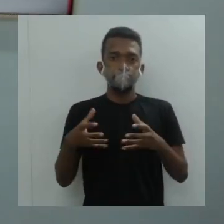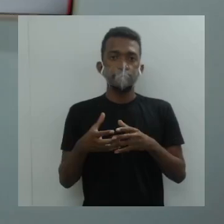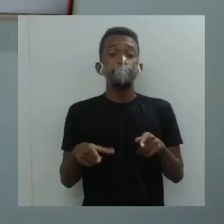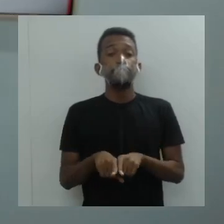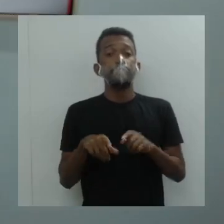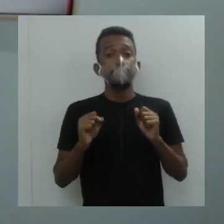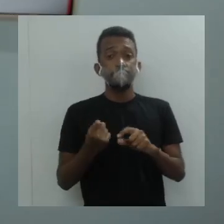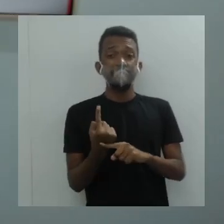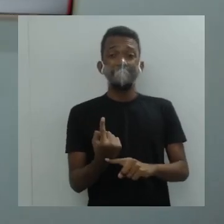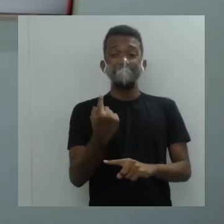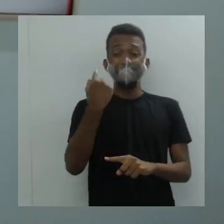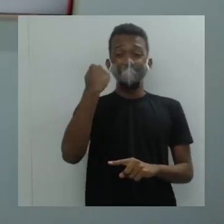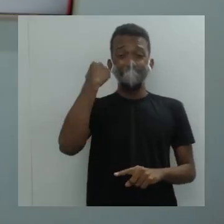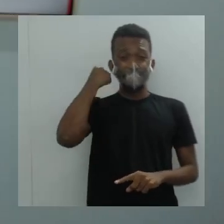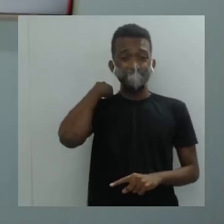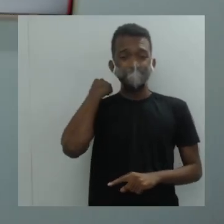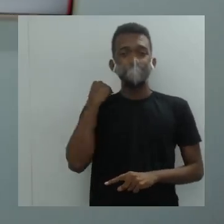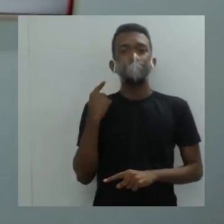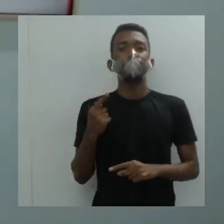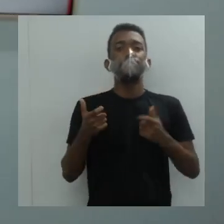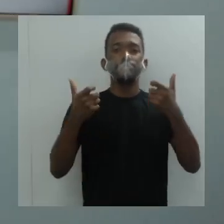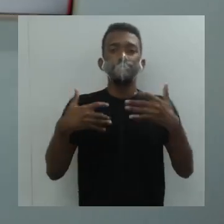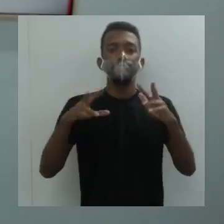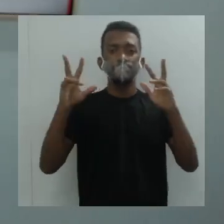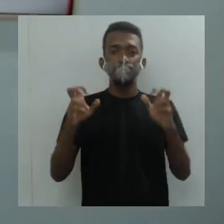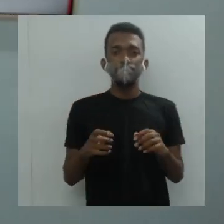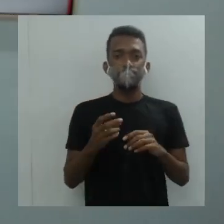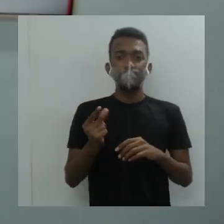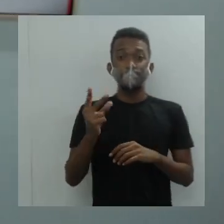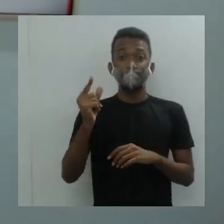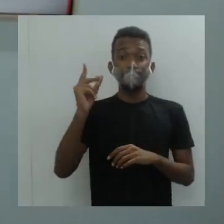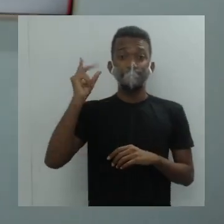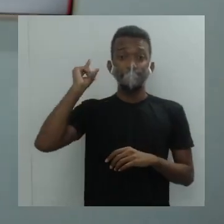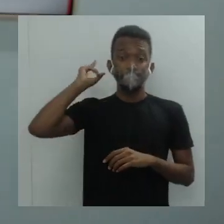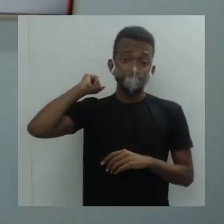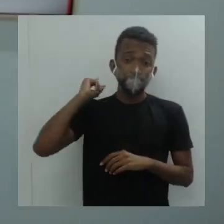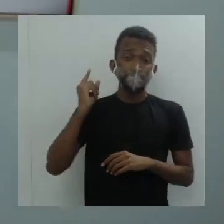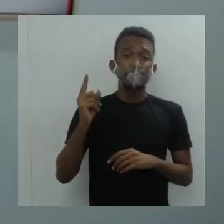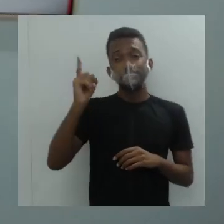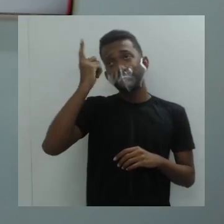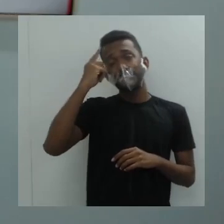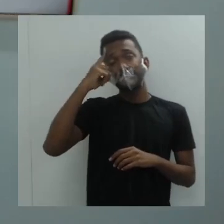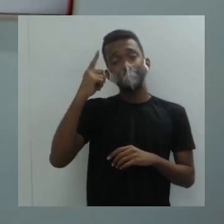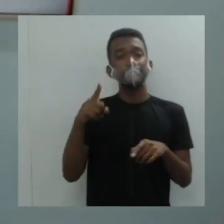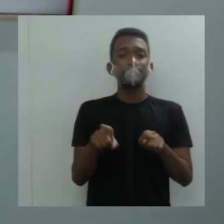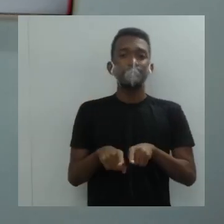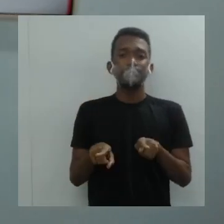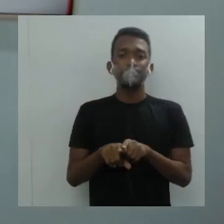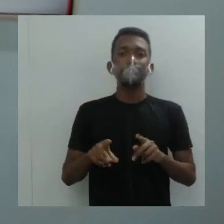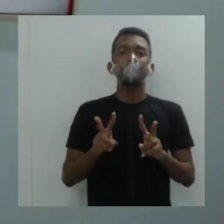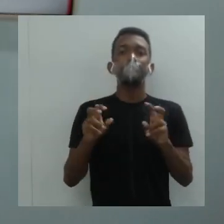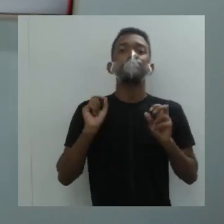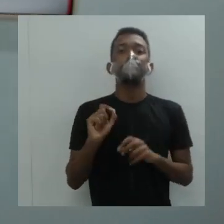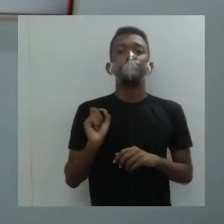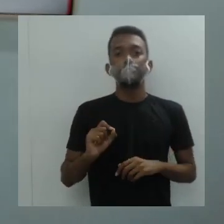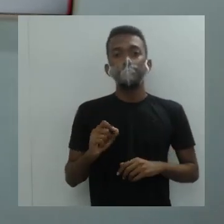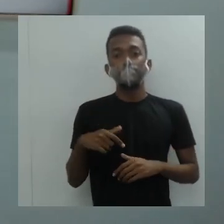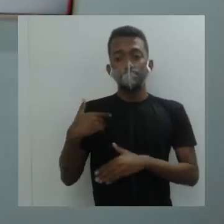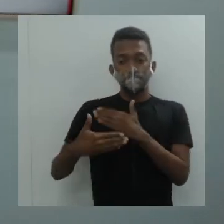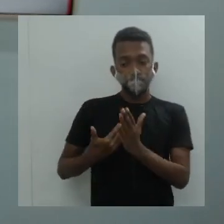ir lá atrás e falar da antiguidade e pensar assim que as